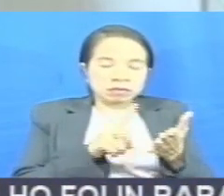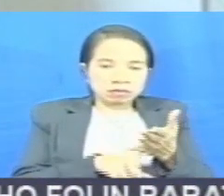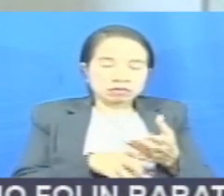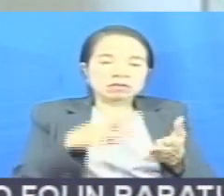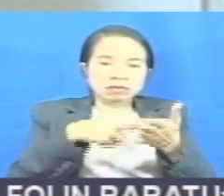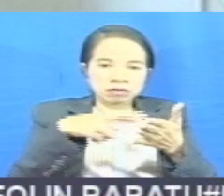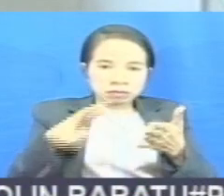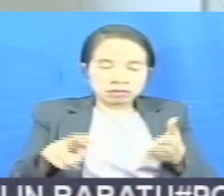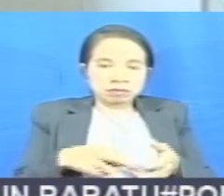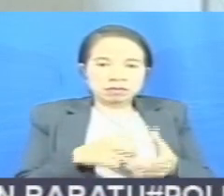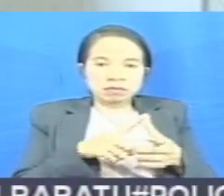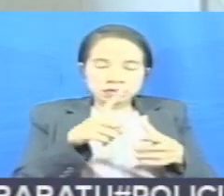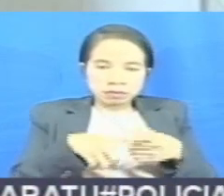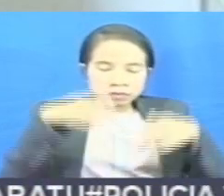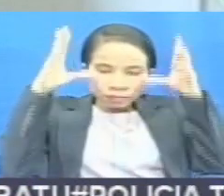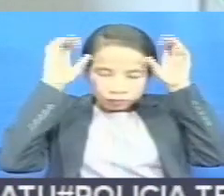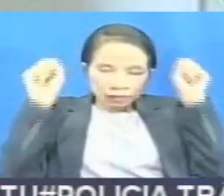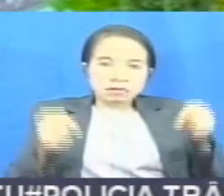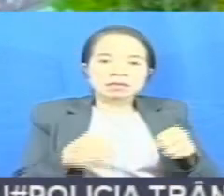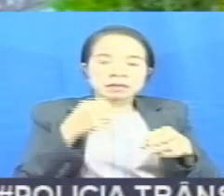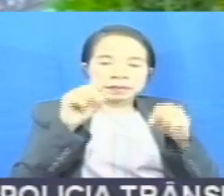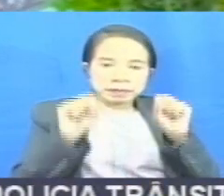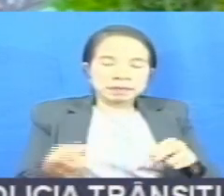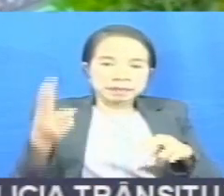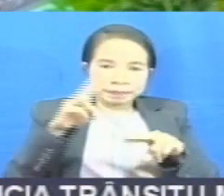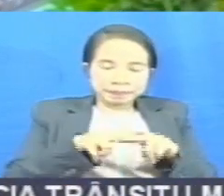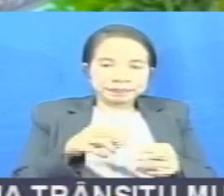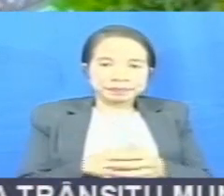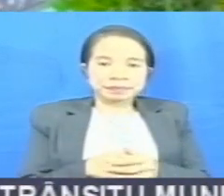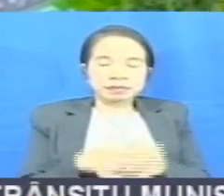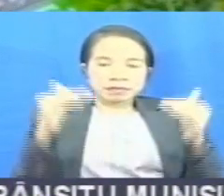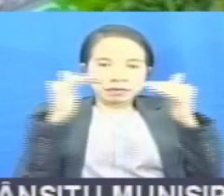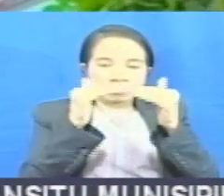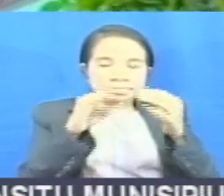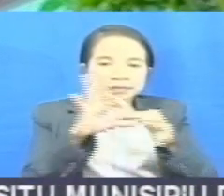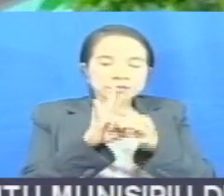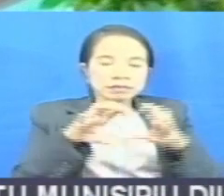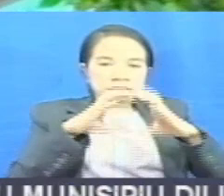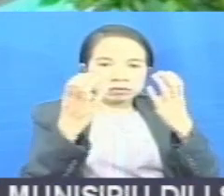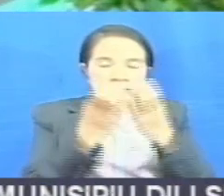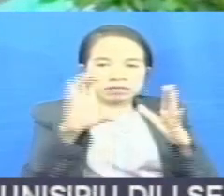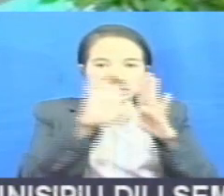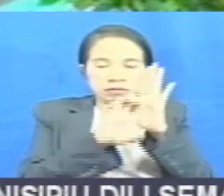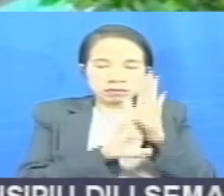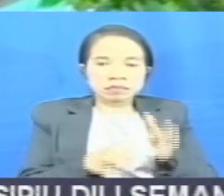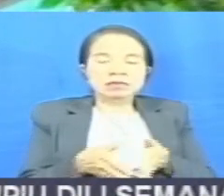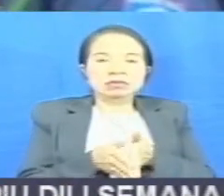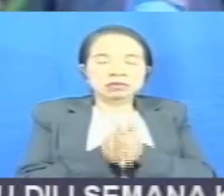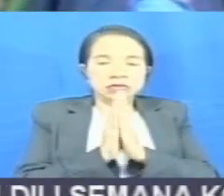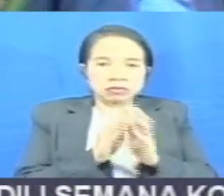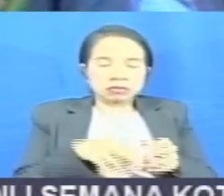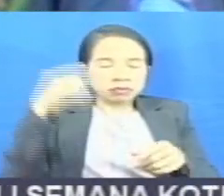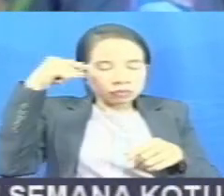Pois presidente Belé decreta. E a reunião, né? Membro do Conselho de Estado Russo, ato governo, a força